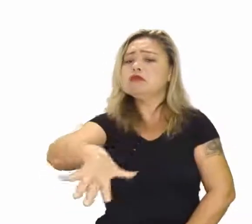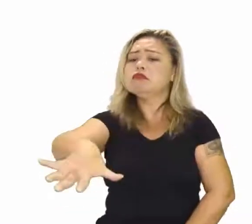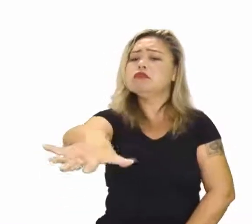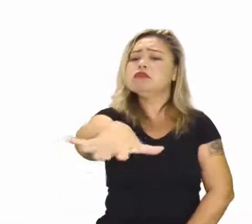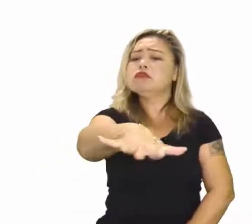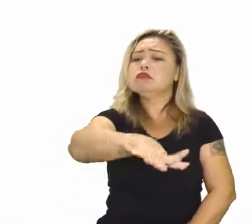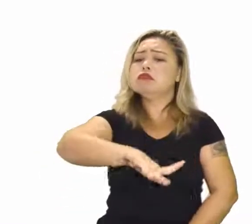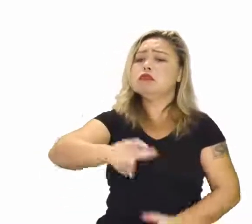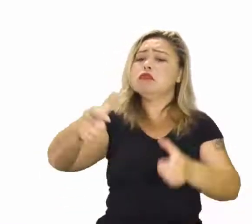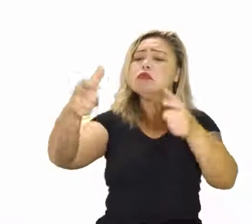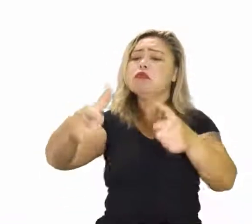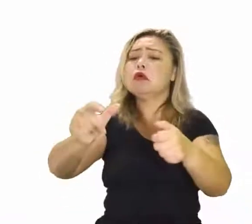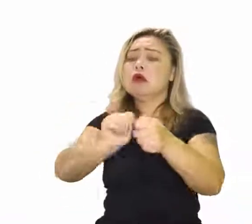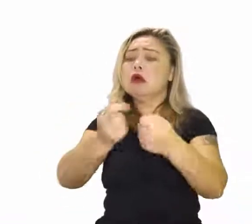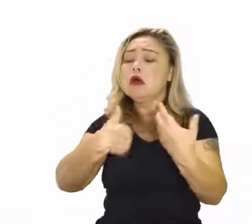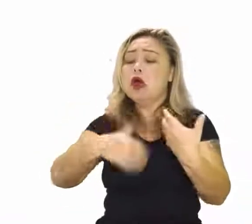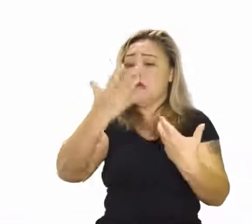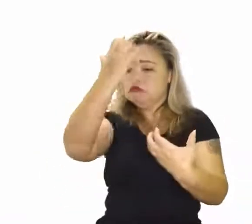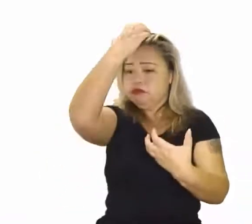concentração,